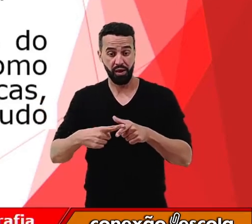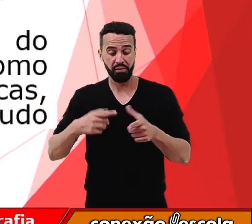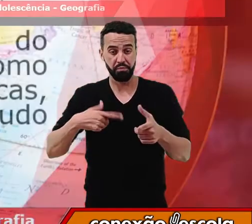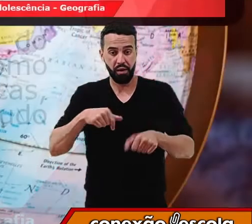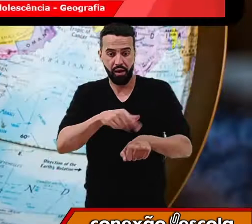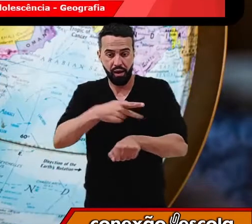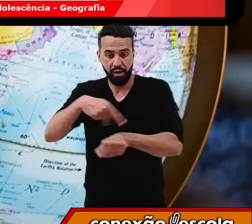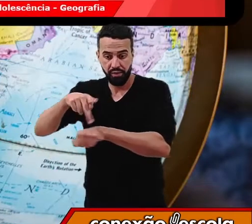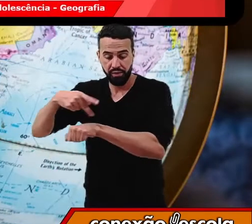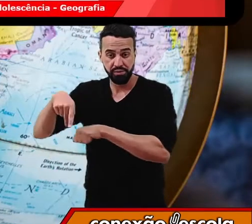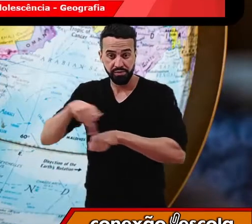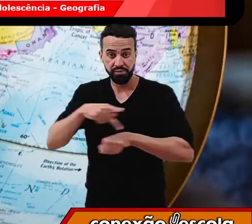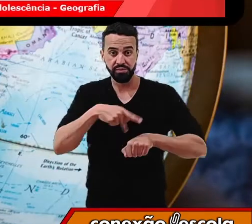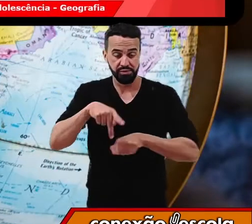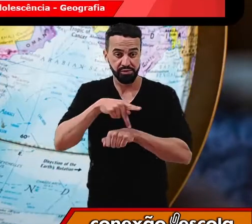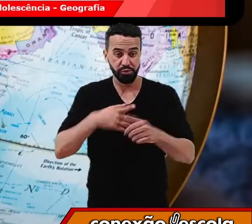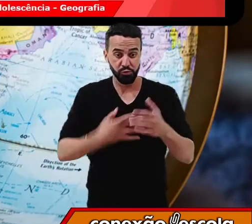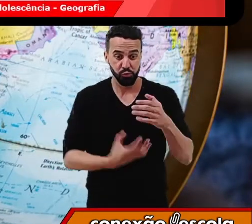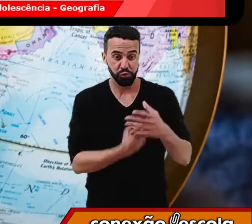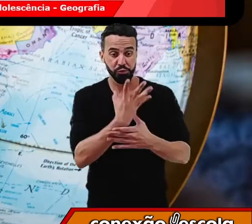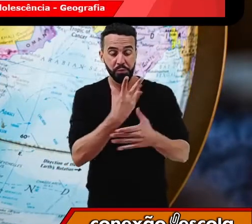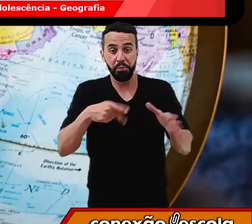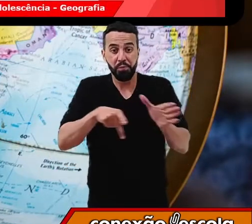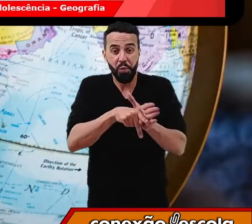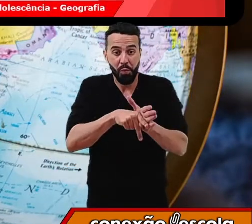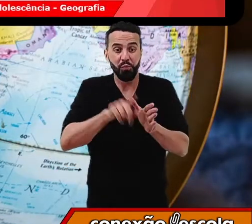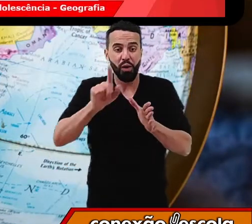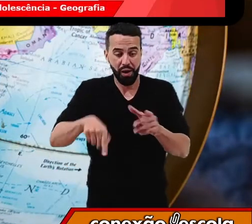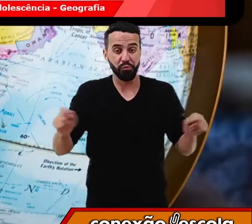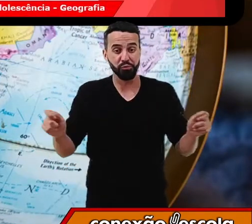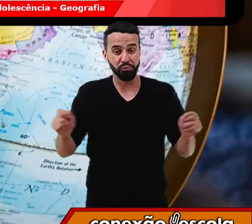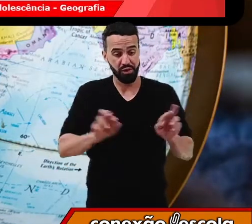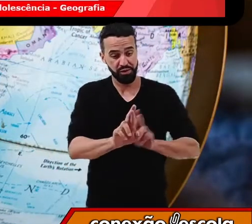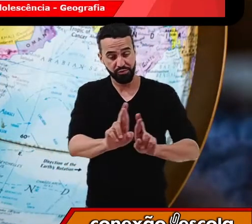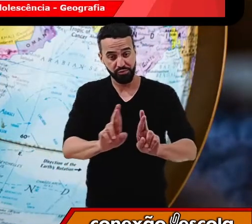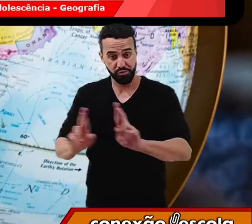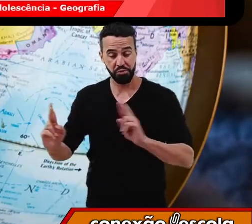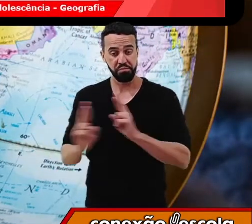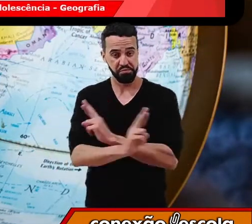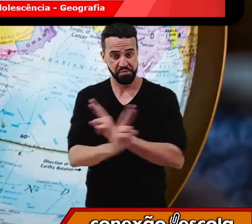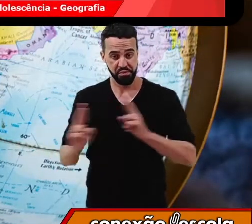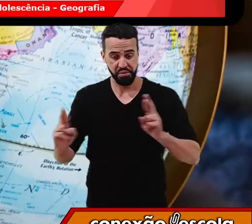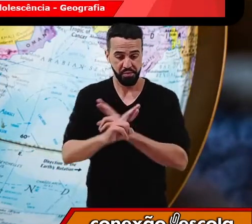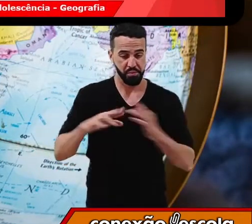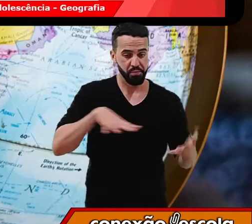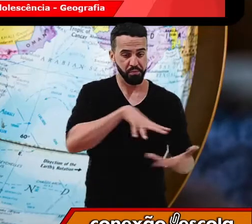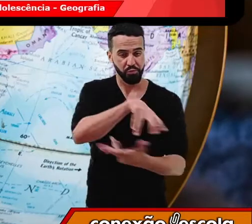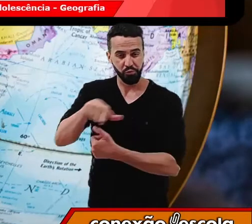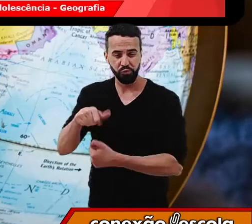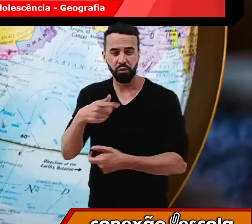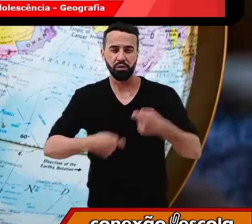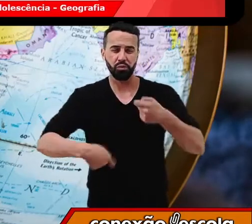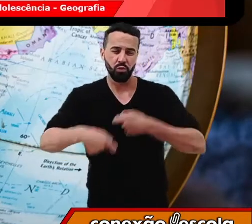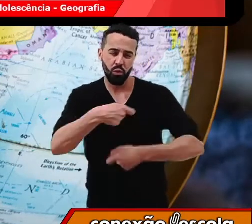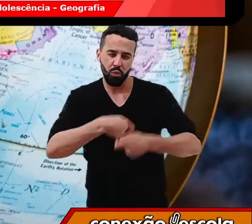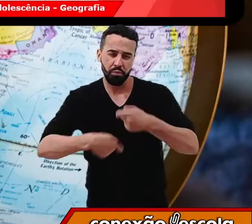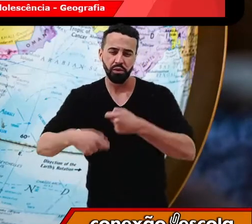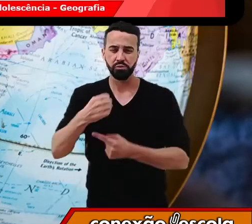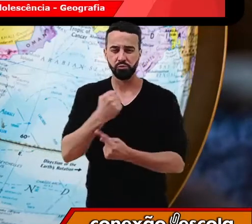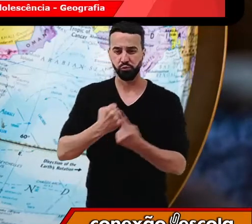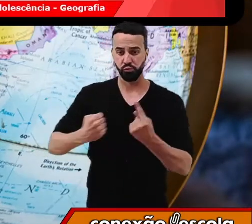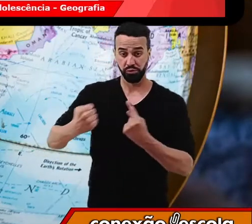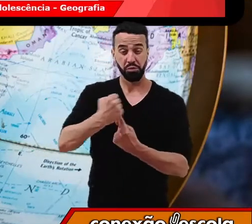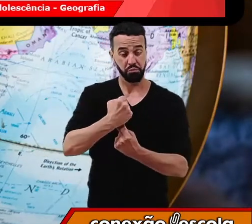internacionalização, que surgiu como um projeto de mundializar as relações econômicas, sociais,